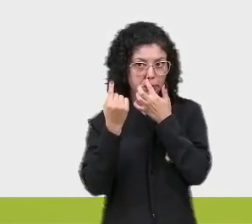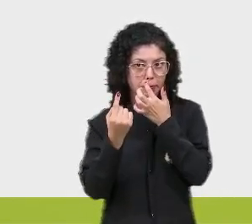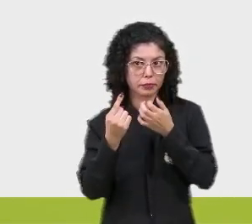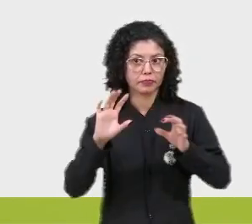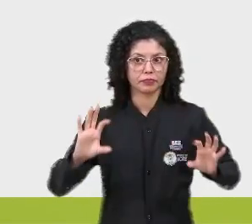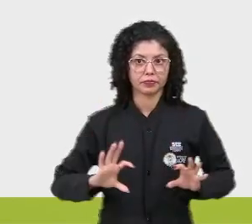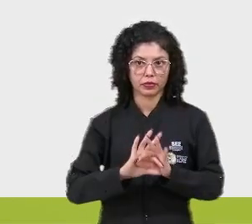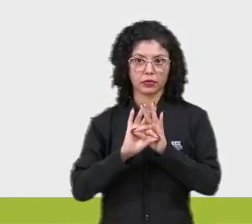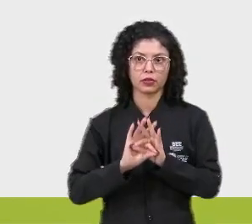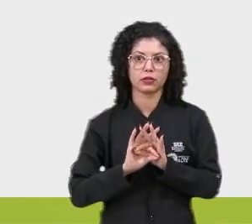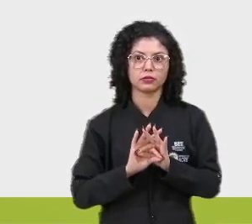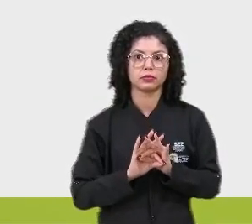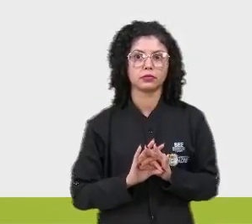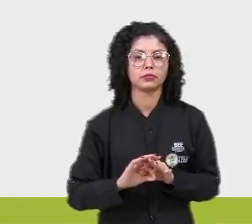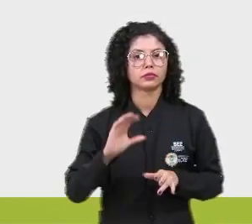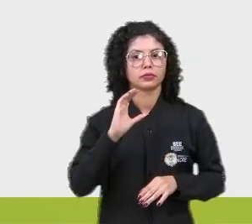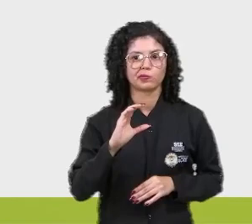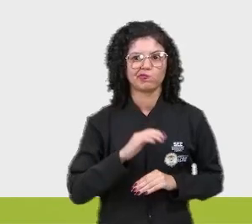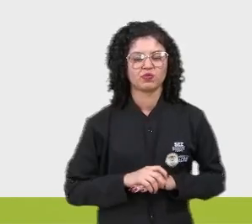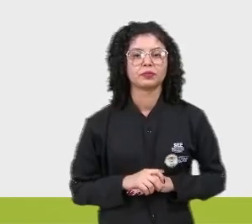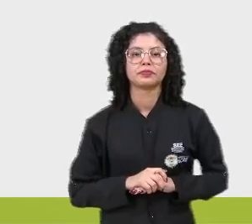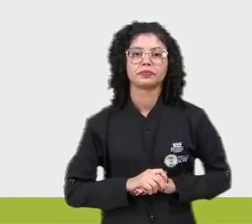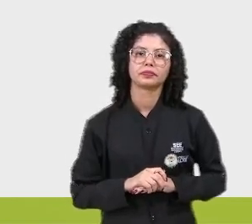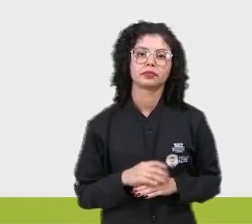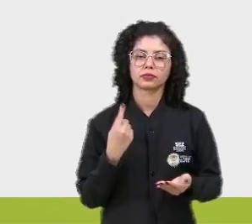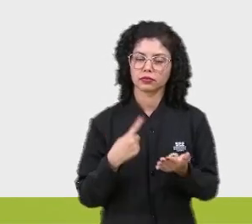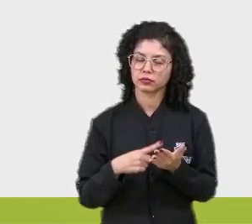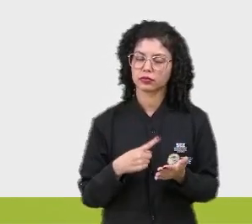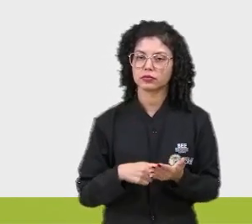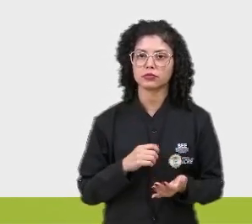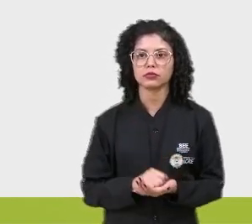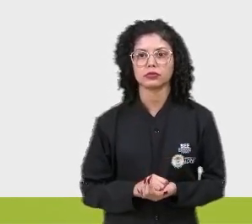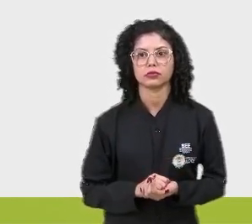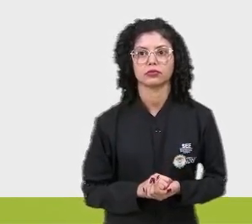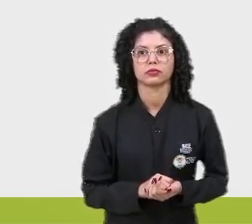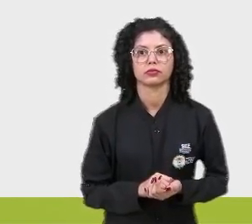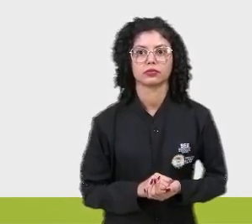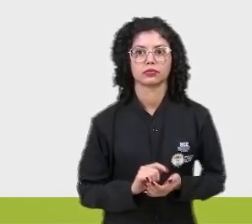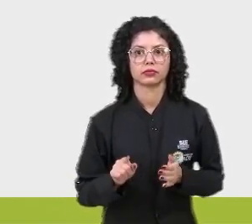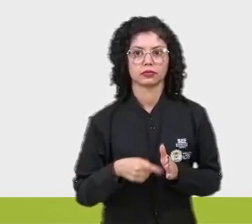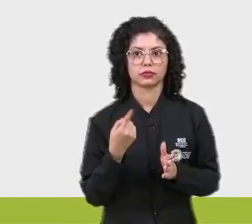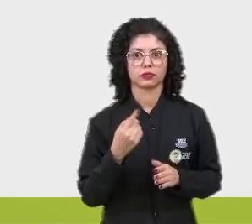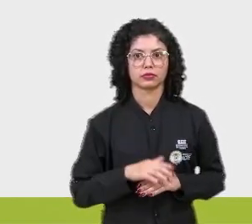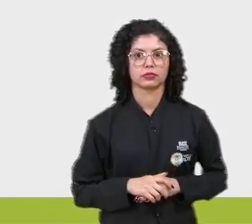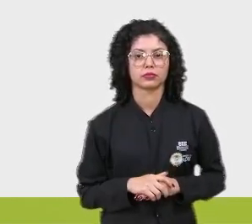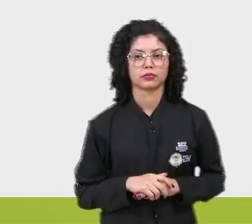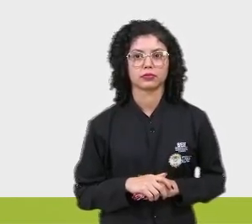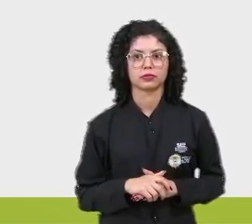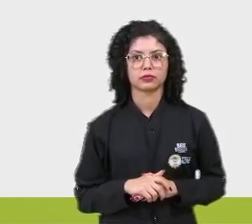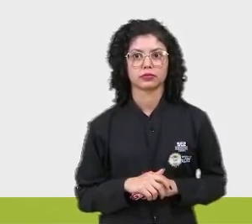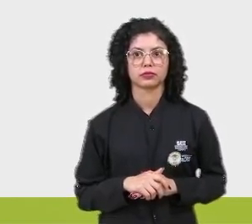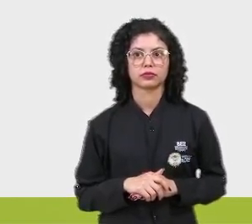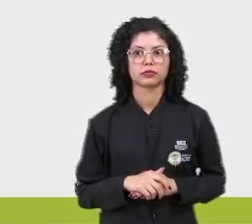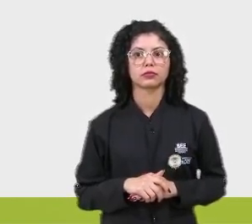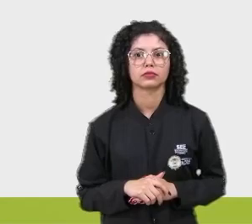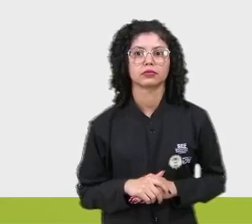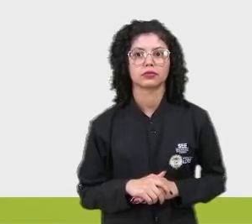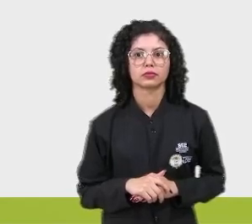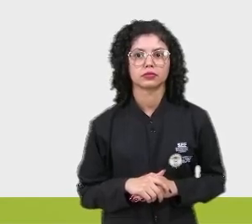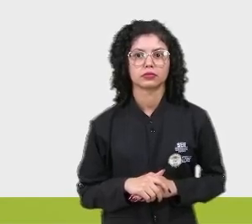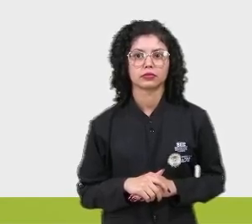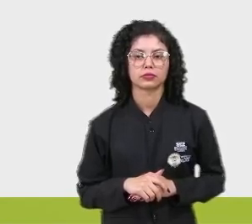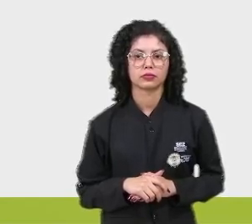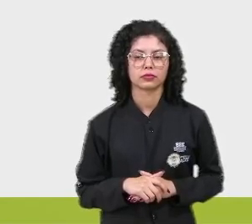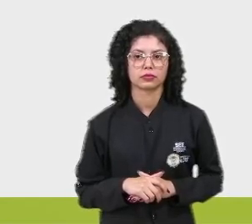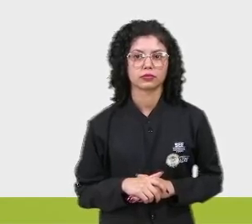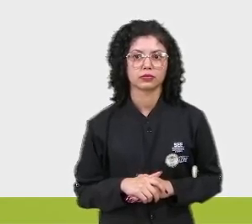uma ligação está ligada a carbono. Então, ele vai ser considerado primário. Vamos agora para a